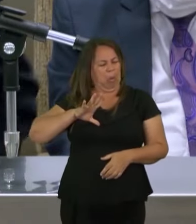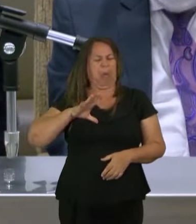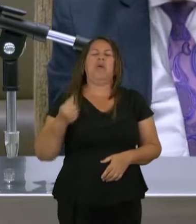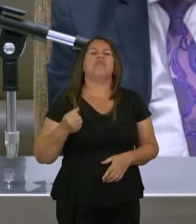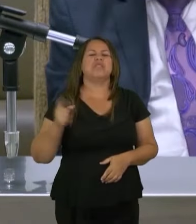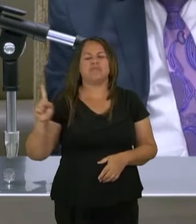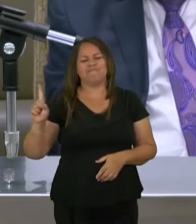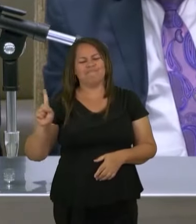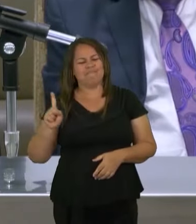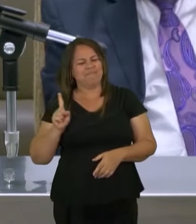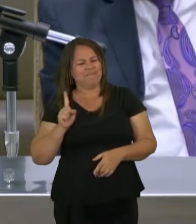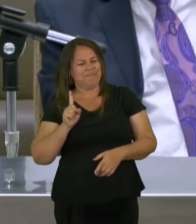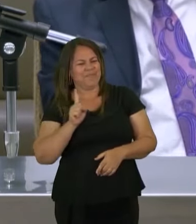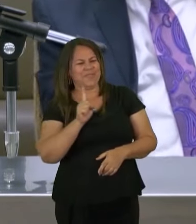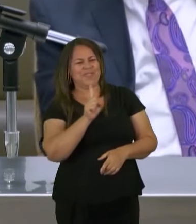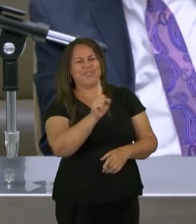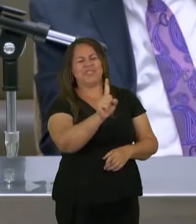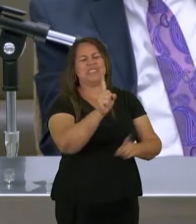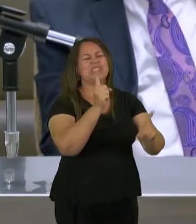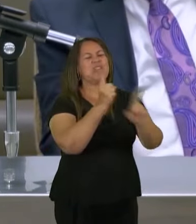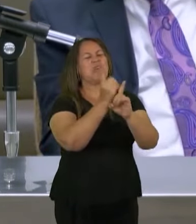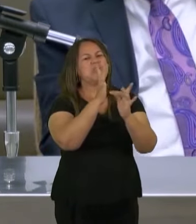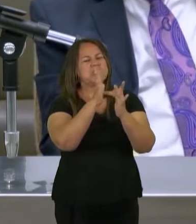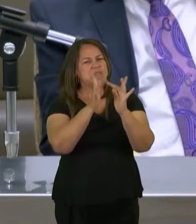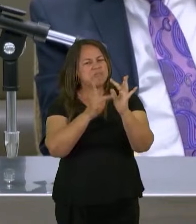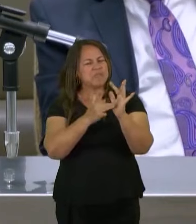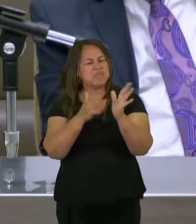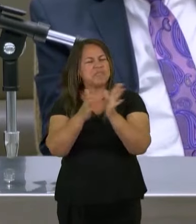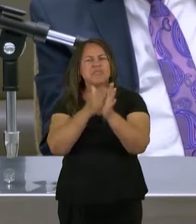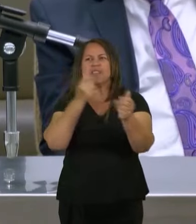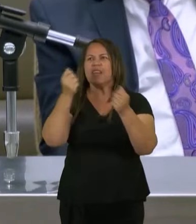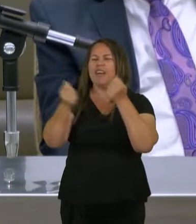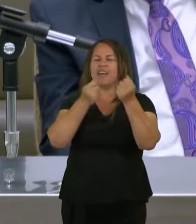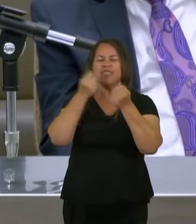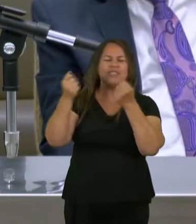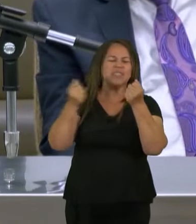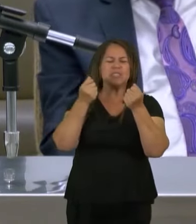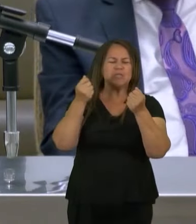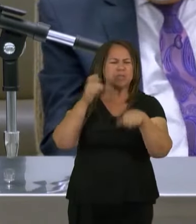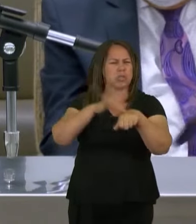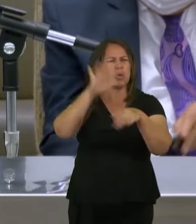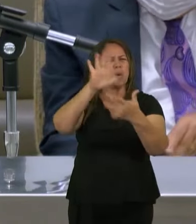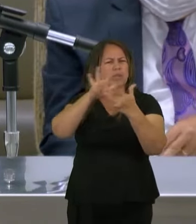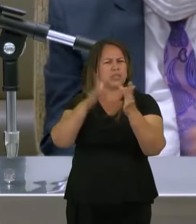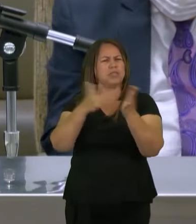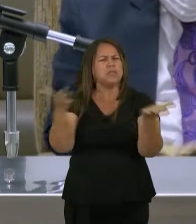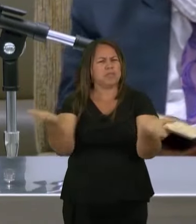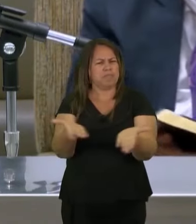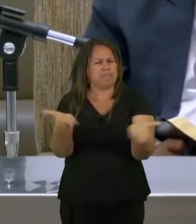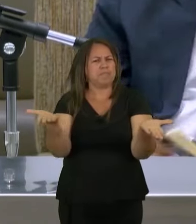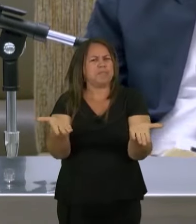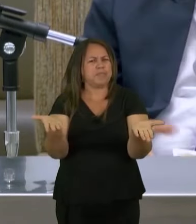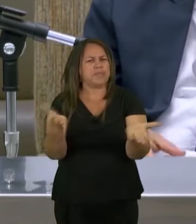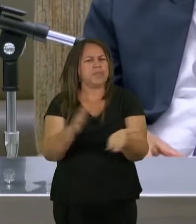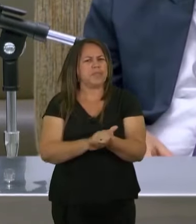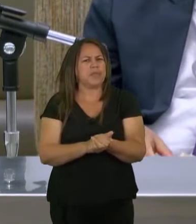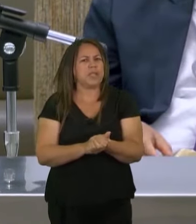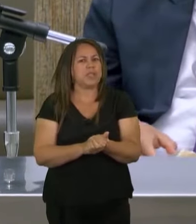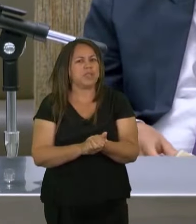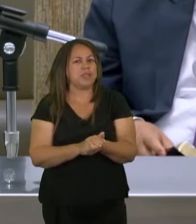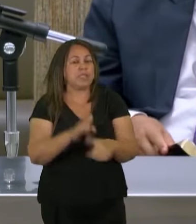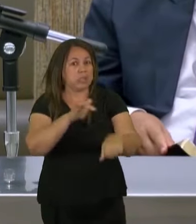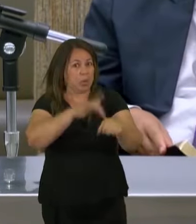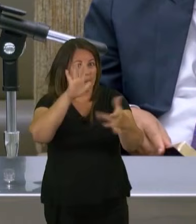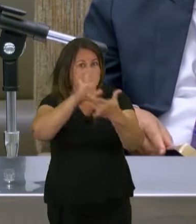oh, aleluia, glória a Deus. Toca em Jesus nessa noite. Toca em